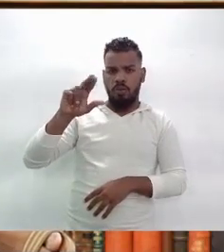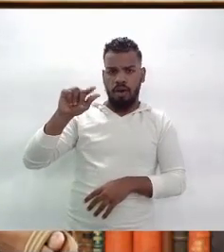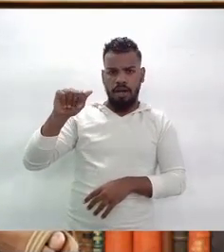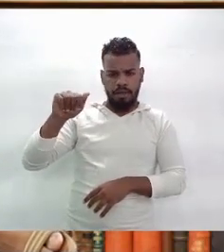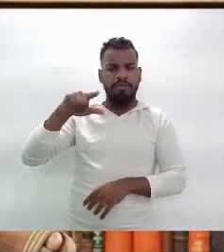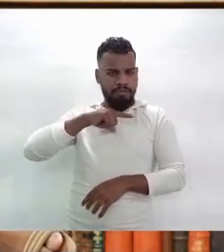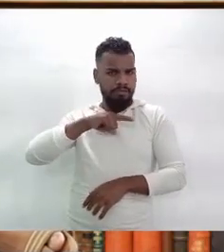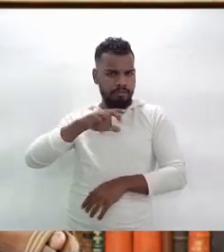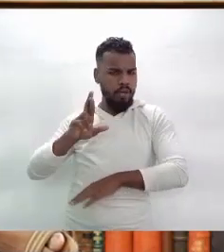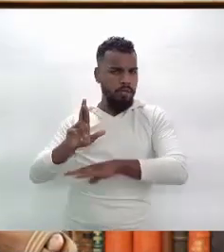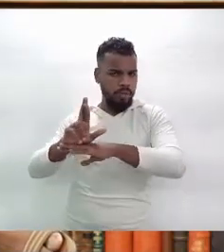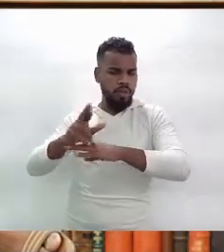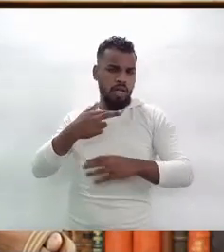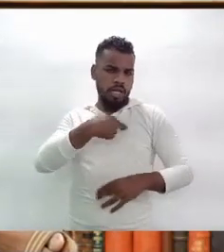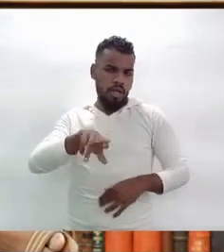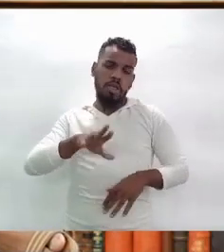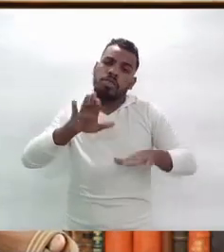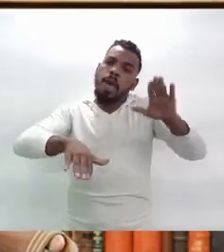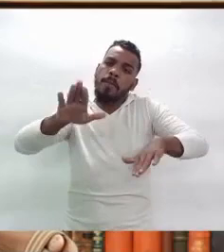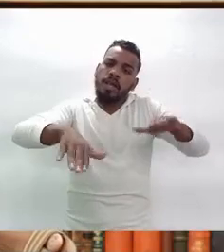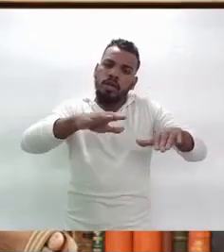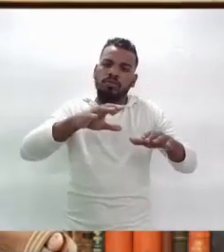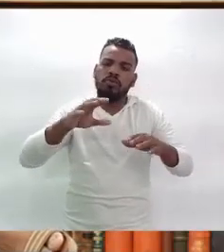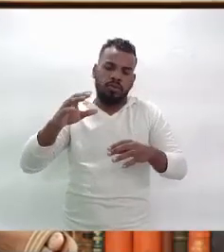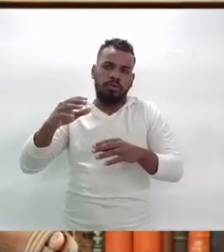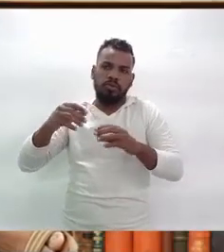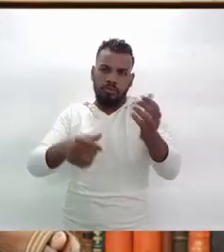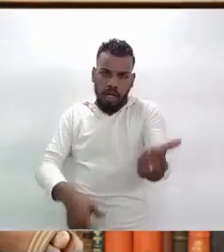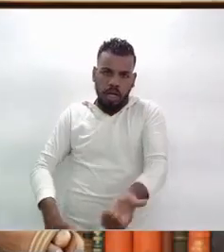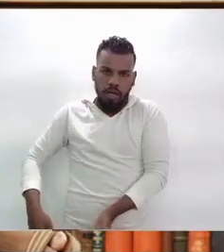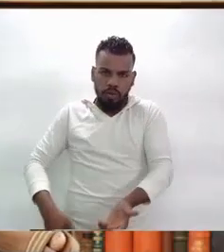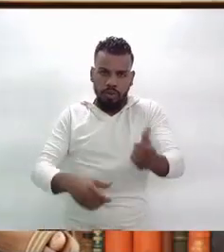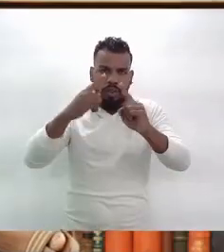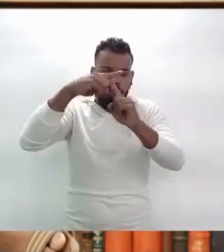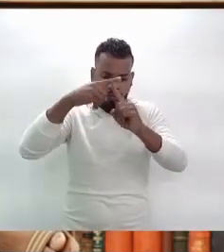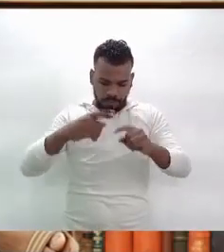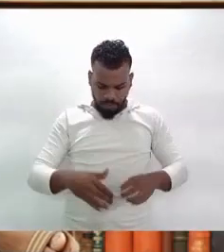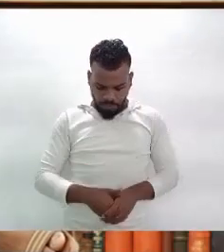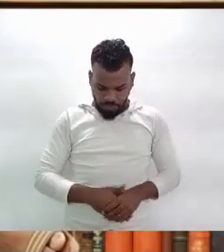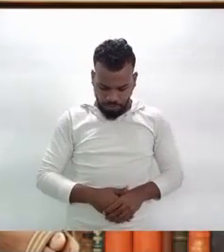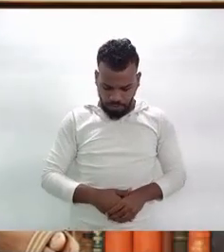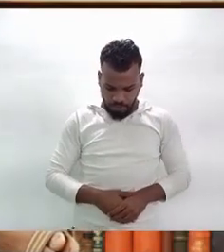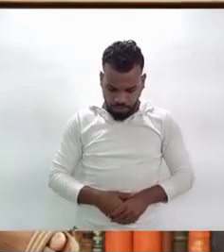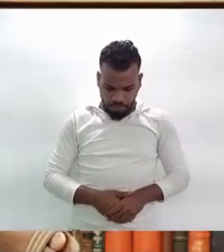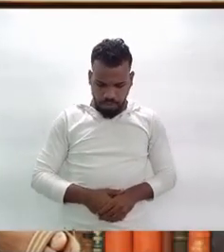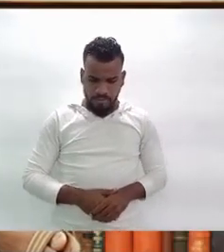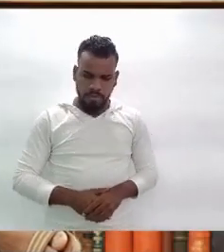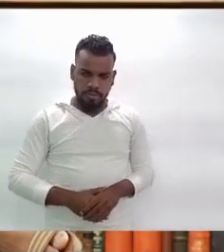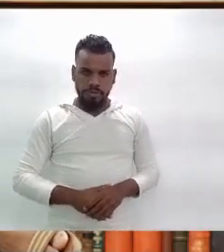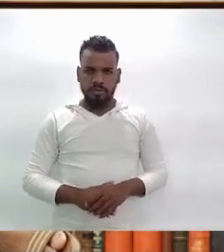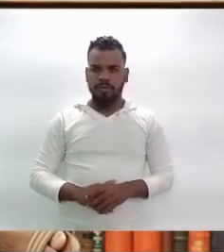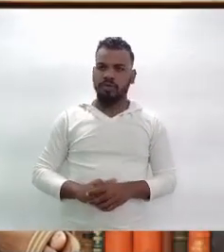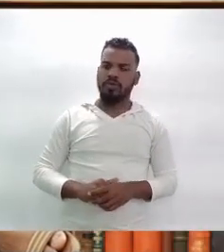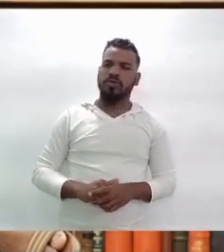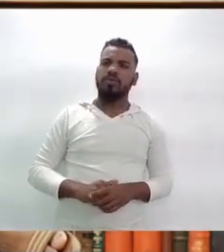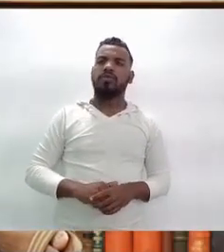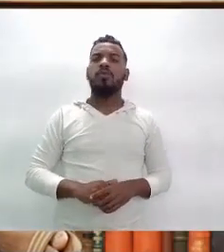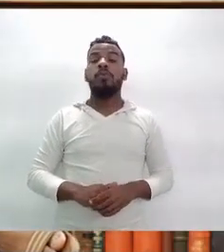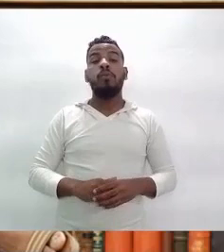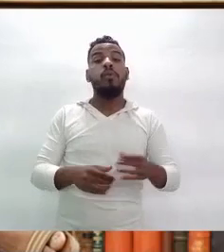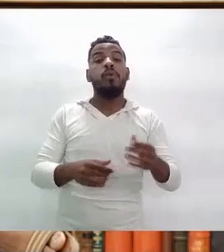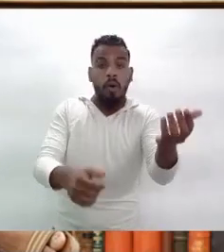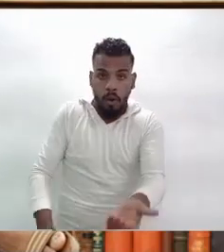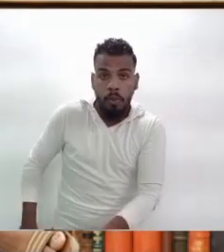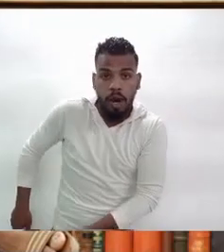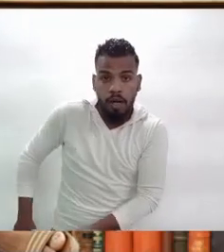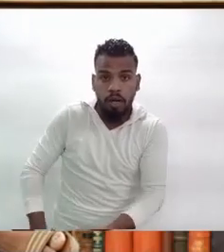uma representação. Tudo depende de cada maracatu. Ô, professora, só uma perguntinha, para explicar melhor para os nossos alunos. O maracatu,